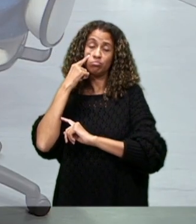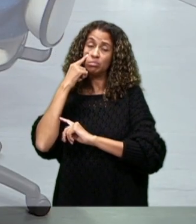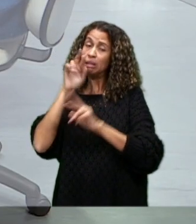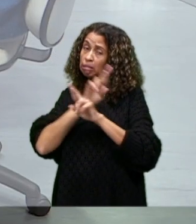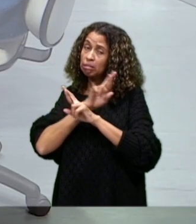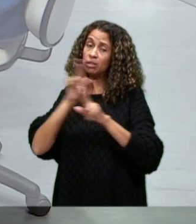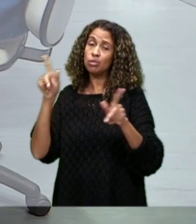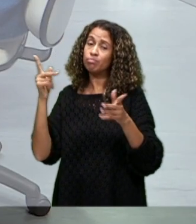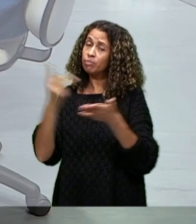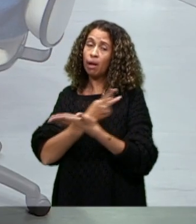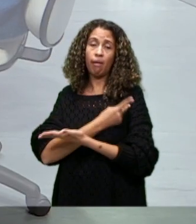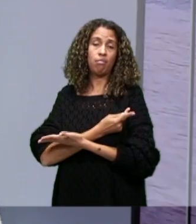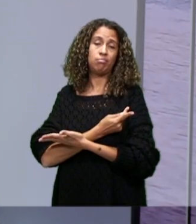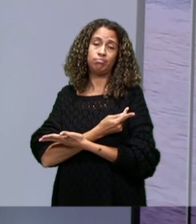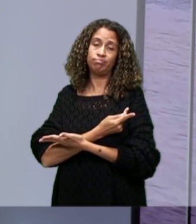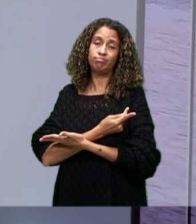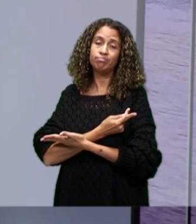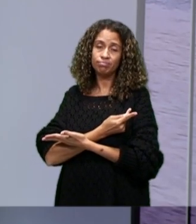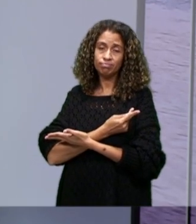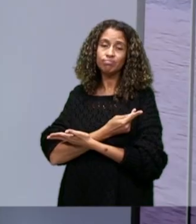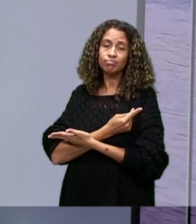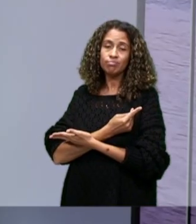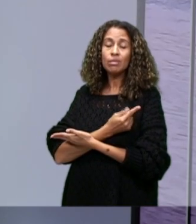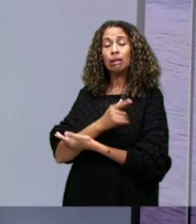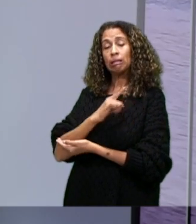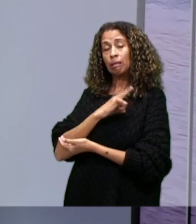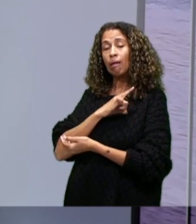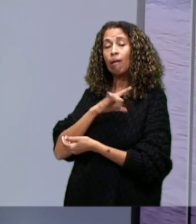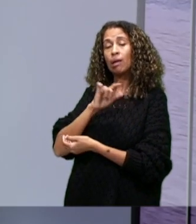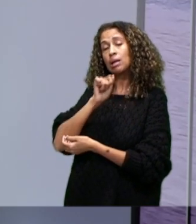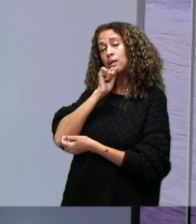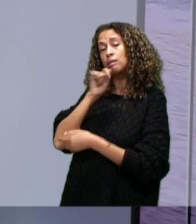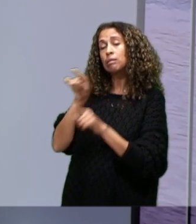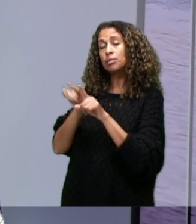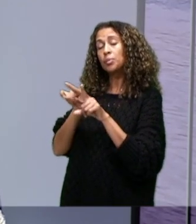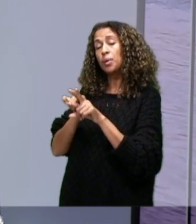fechado, né? A gente ainda tem uma questão,